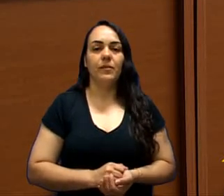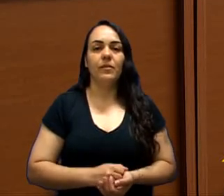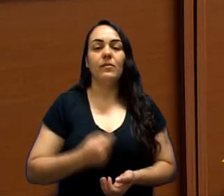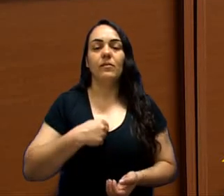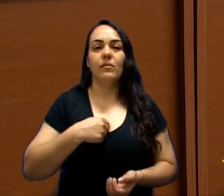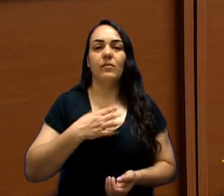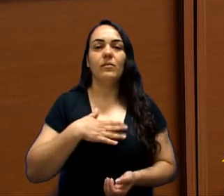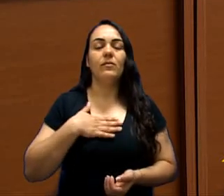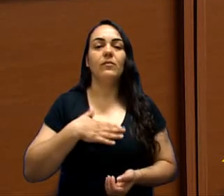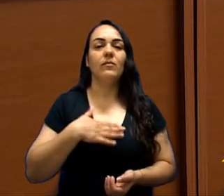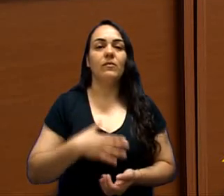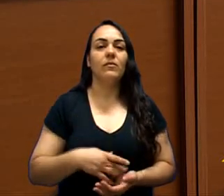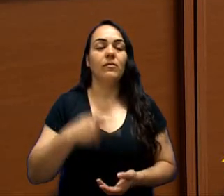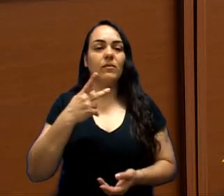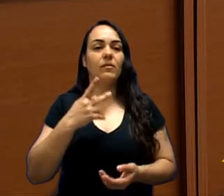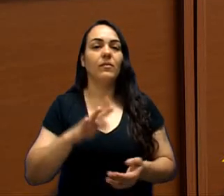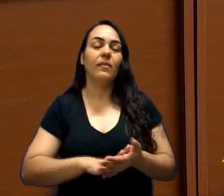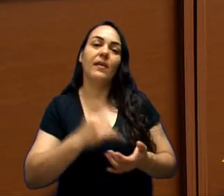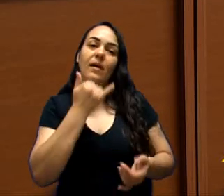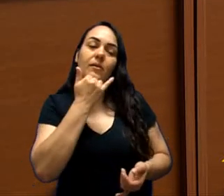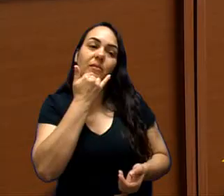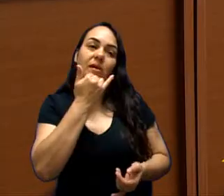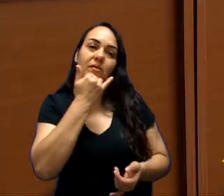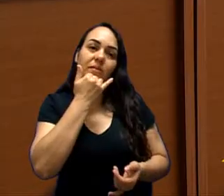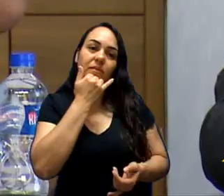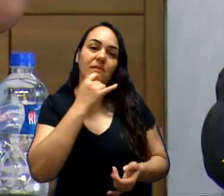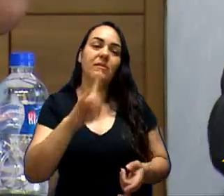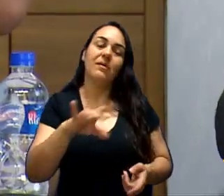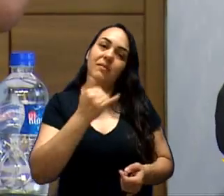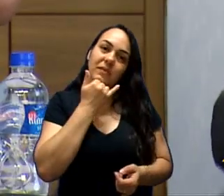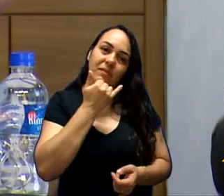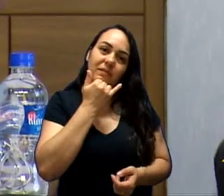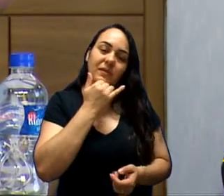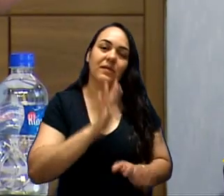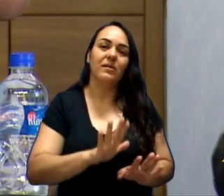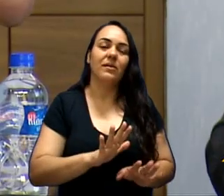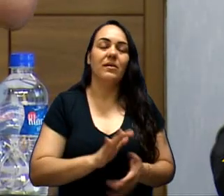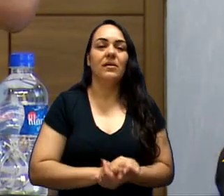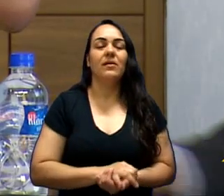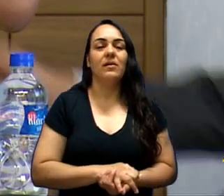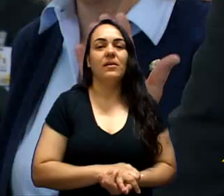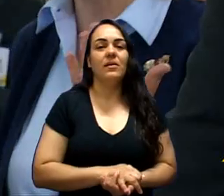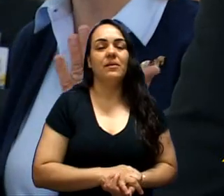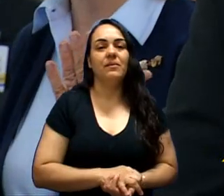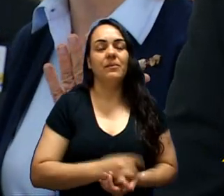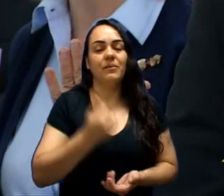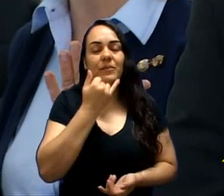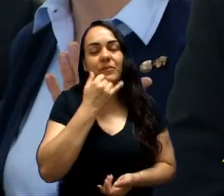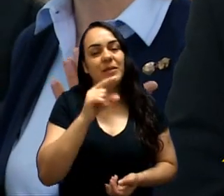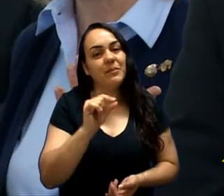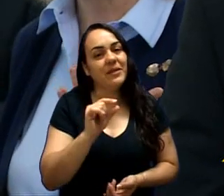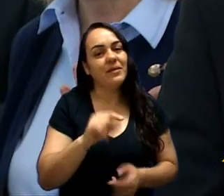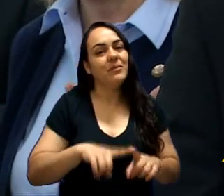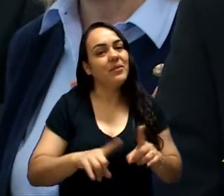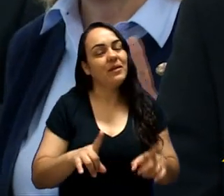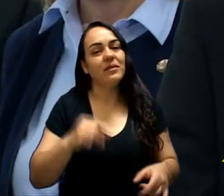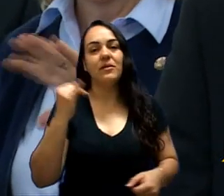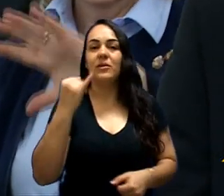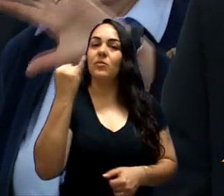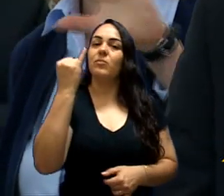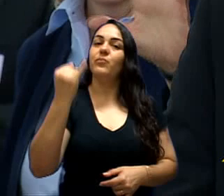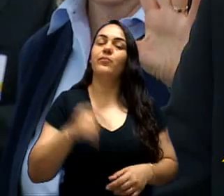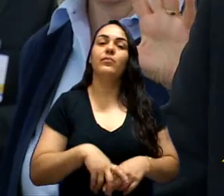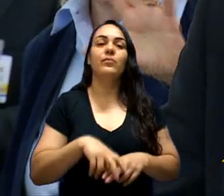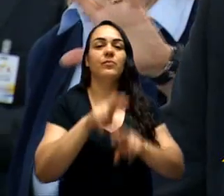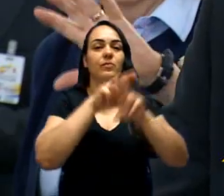Eu gostaria... Desculpa, o segundo pedido de desculpa, o terceiro não tem perdão, não, né, vereador? Eu gostaria de ter a sua atenção um minuto, porque eu acho que é importante esse